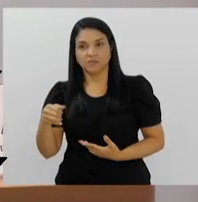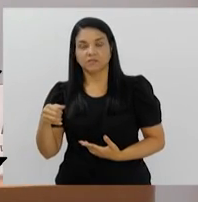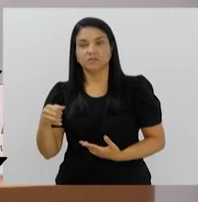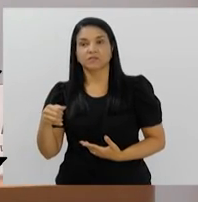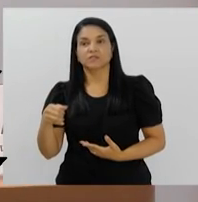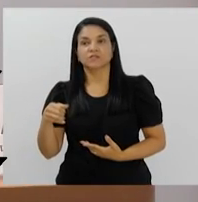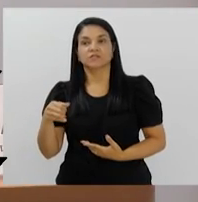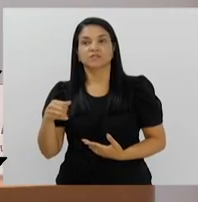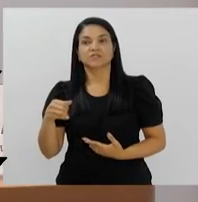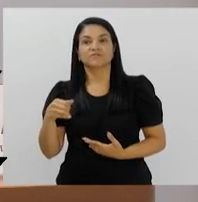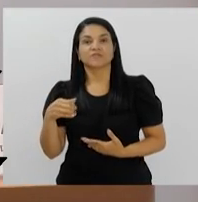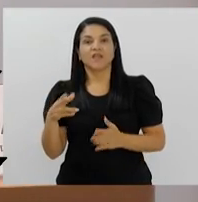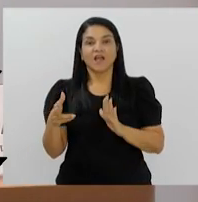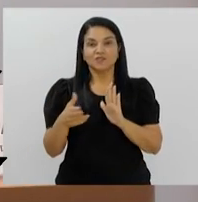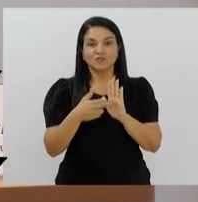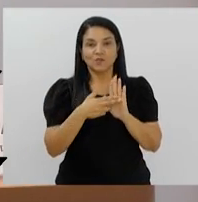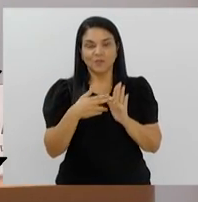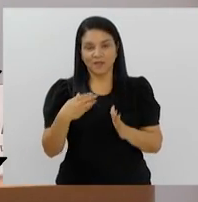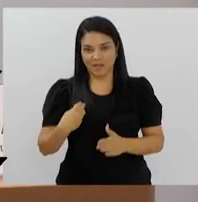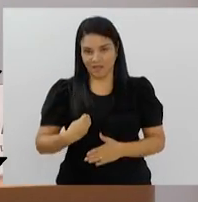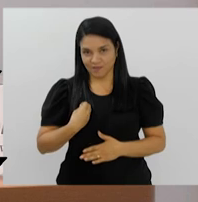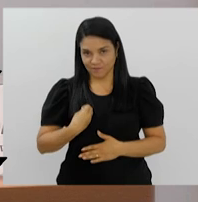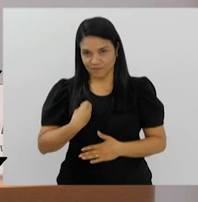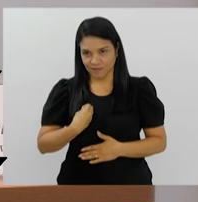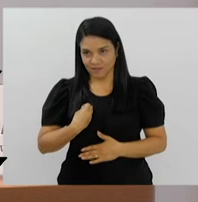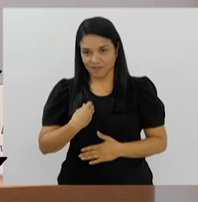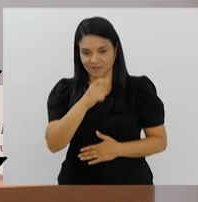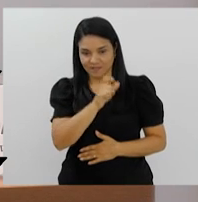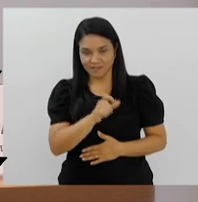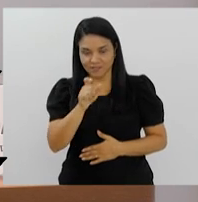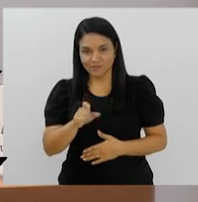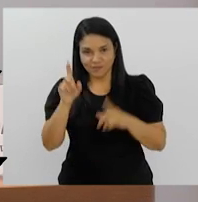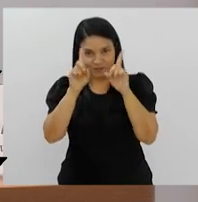paulatinamente alegria é muito especial